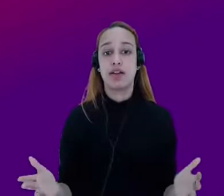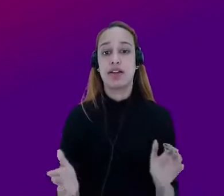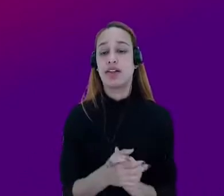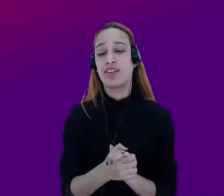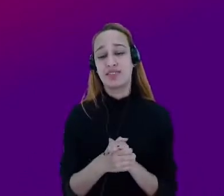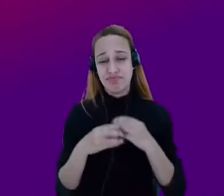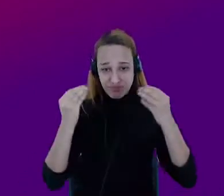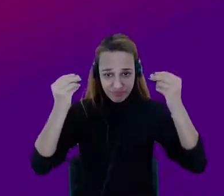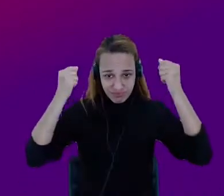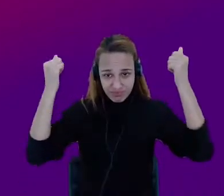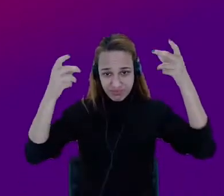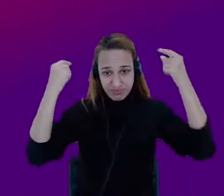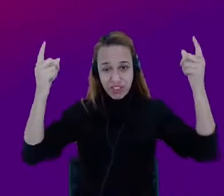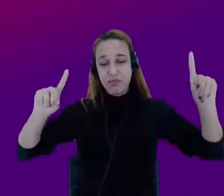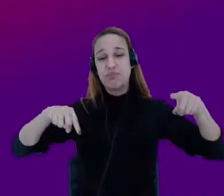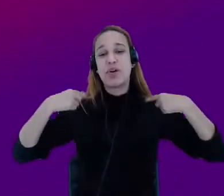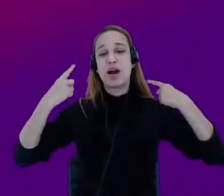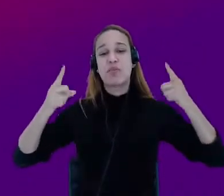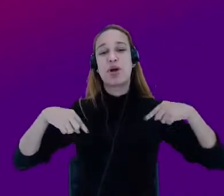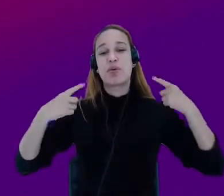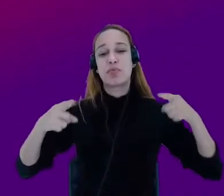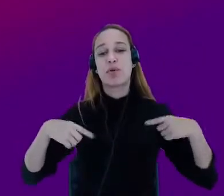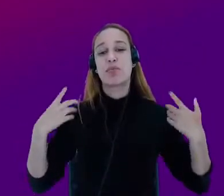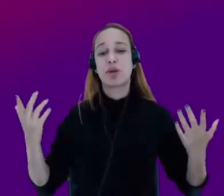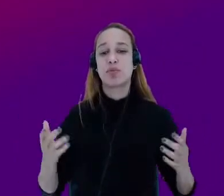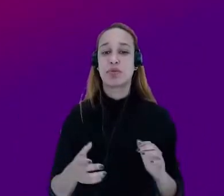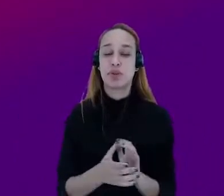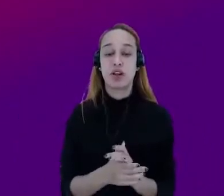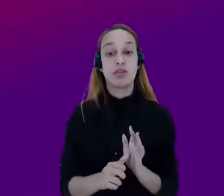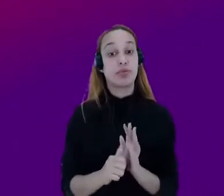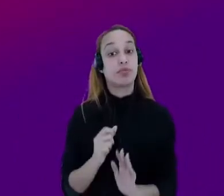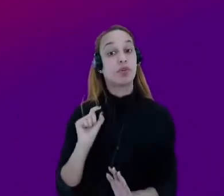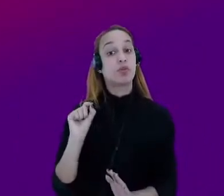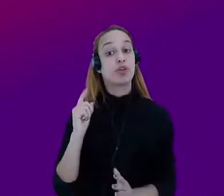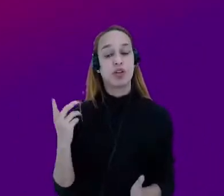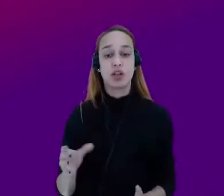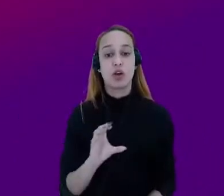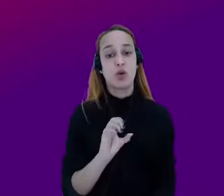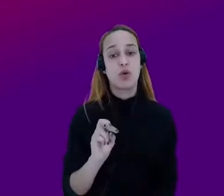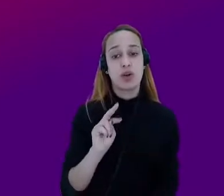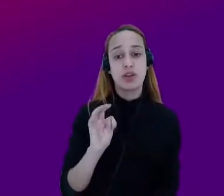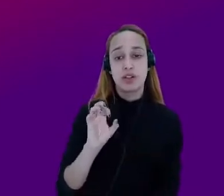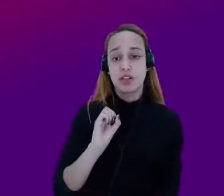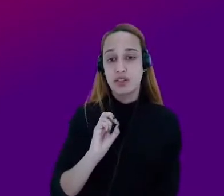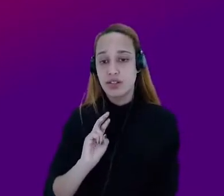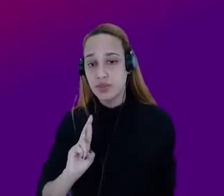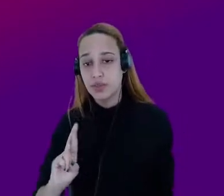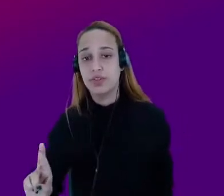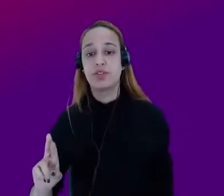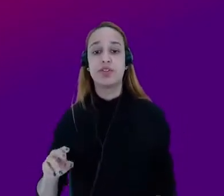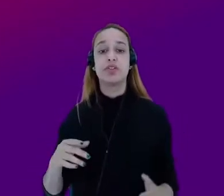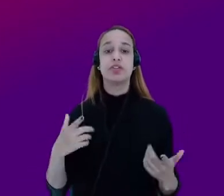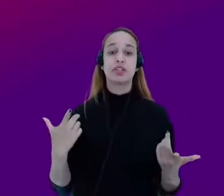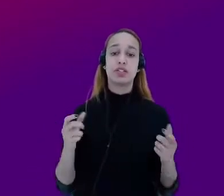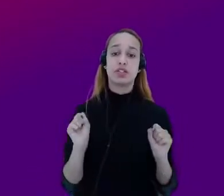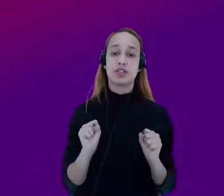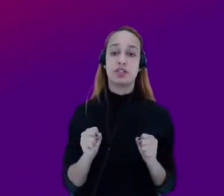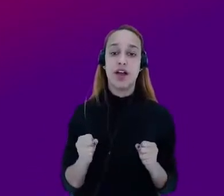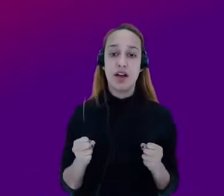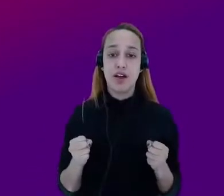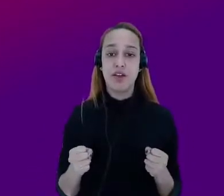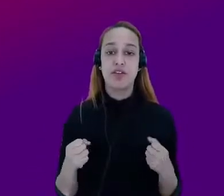muito desafiadora para os corretores. Primeiro, porque os corretores que têm um grande porte, eles têm